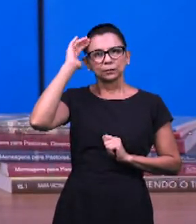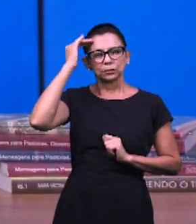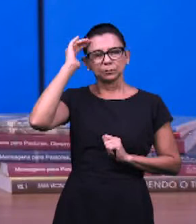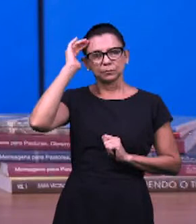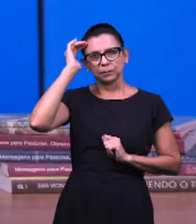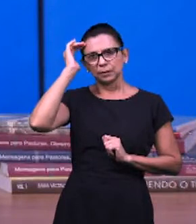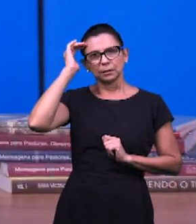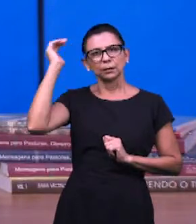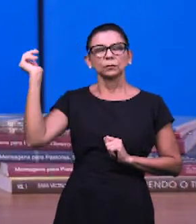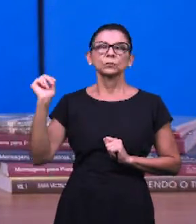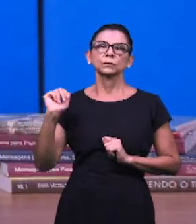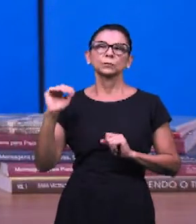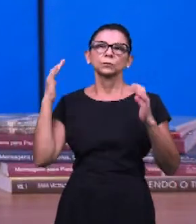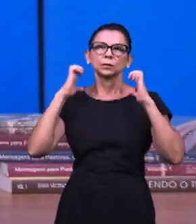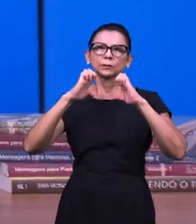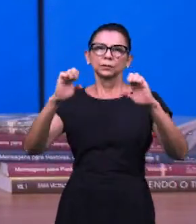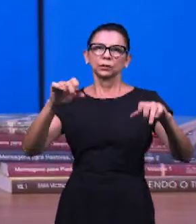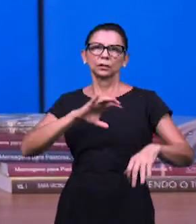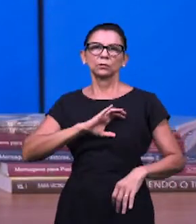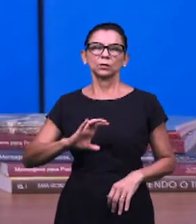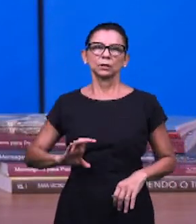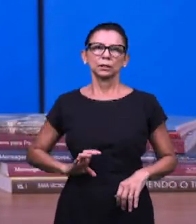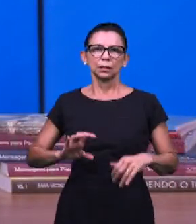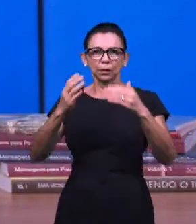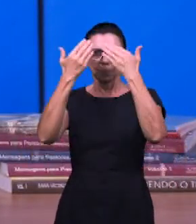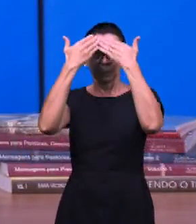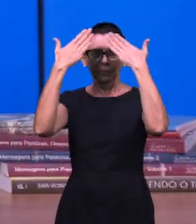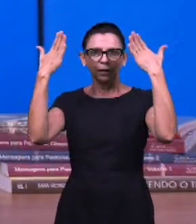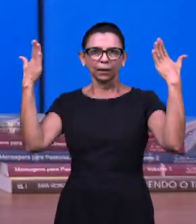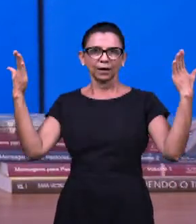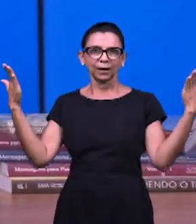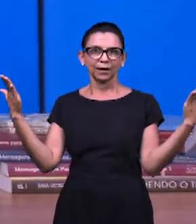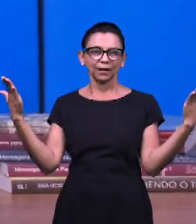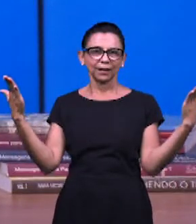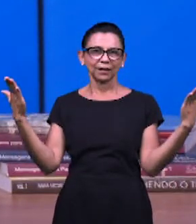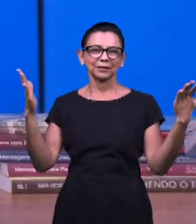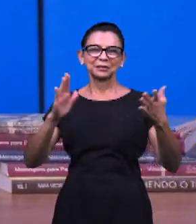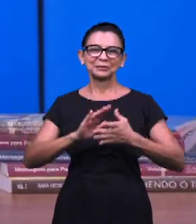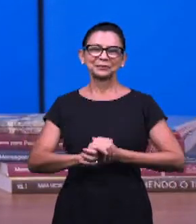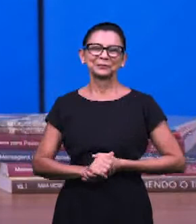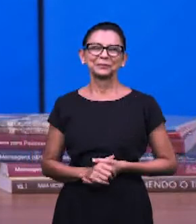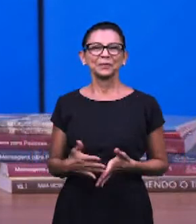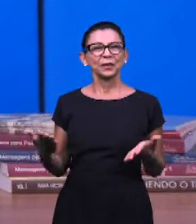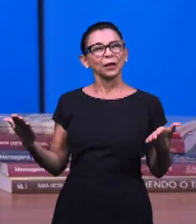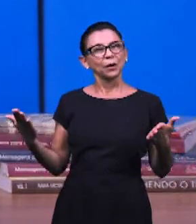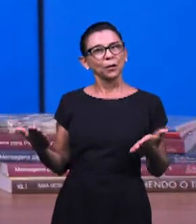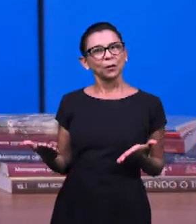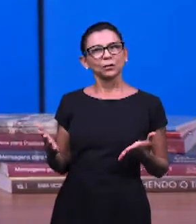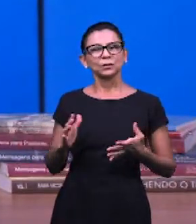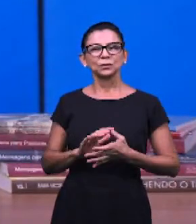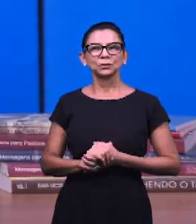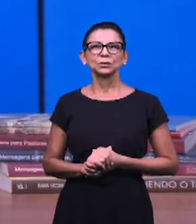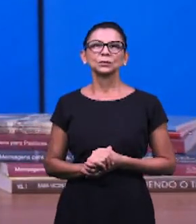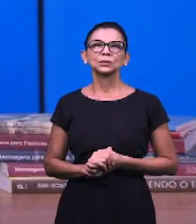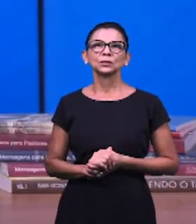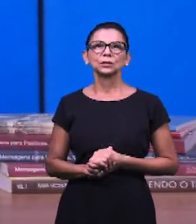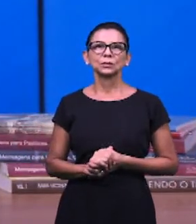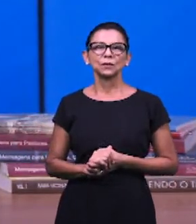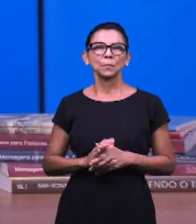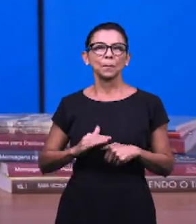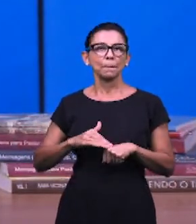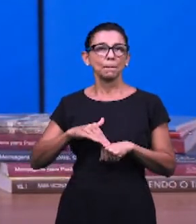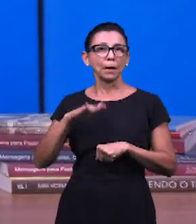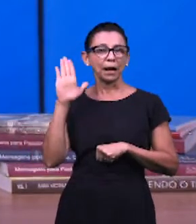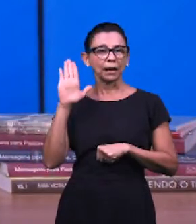do mistério do Evangelho de Cristo. E desta vez, nós iremos ampliar um pouco mais o nosso entendimento, ou